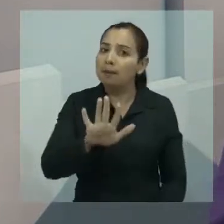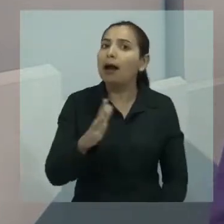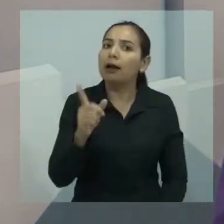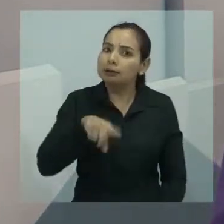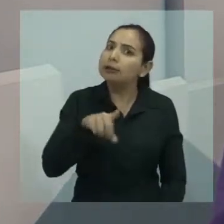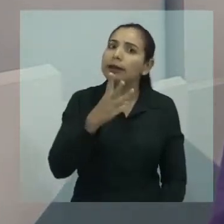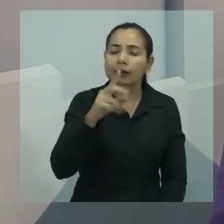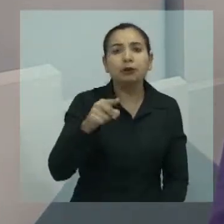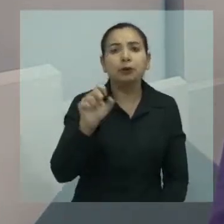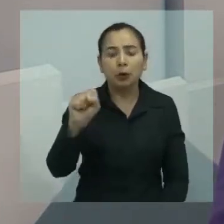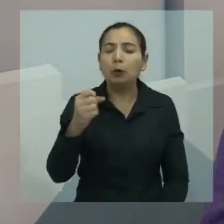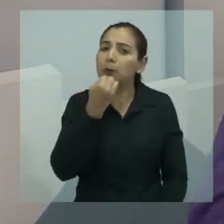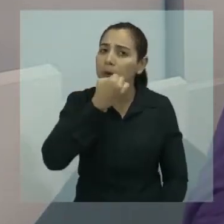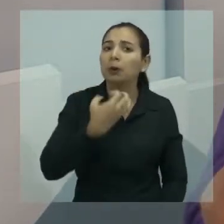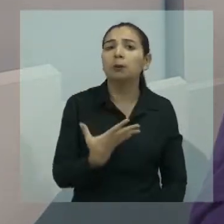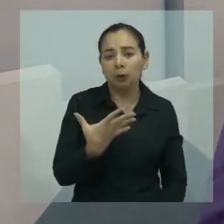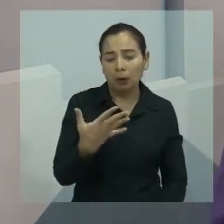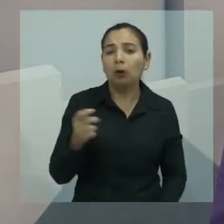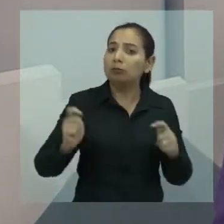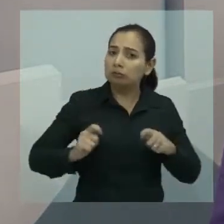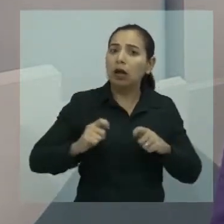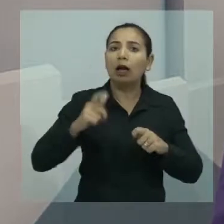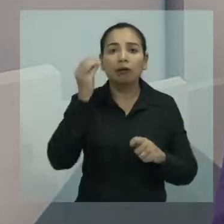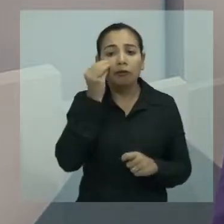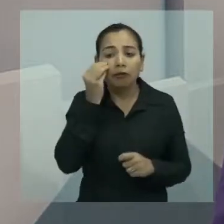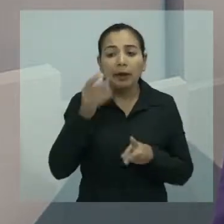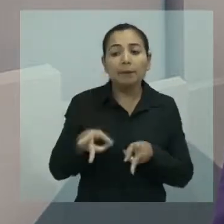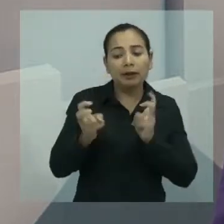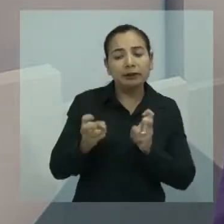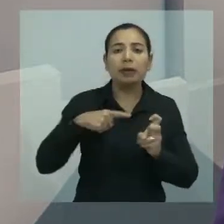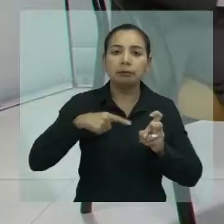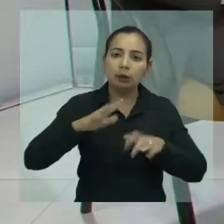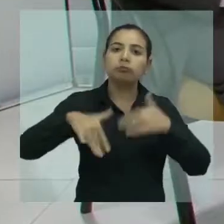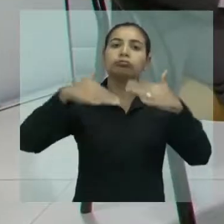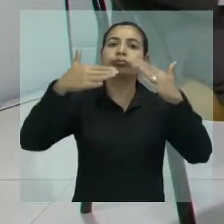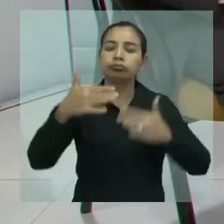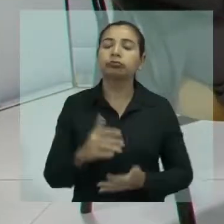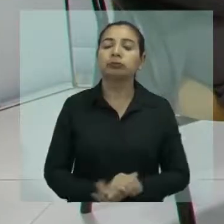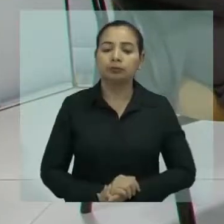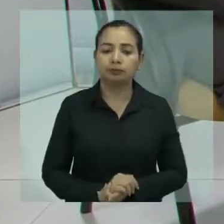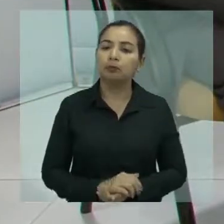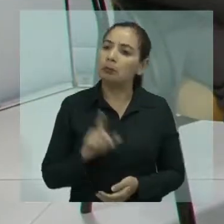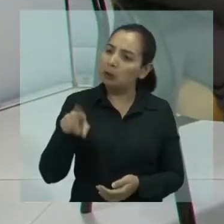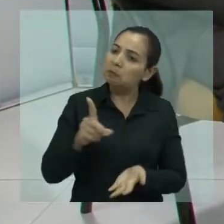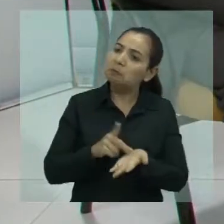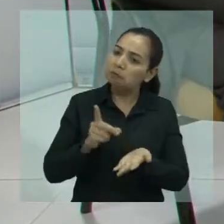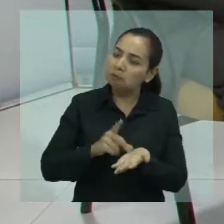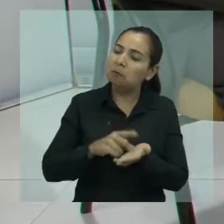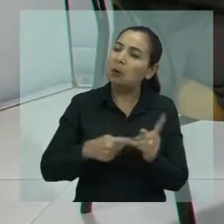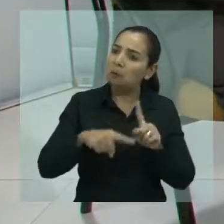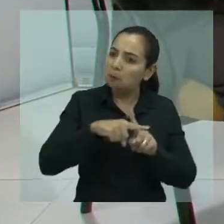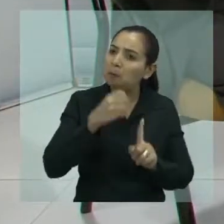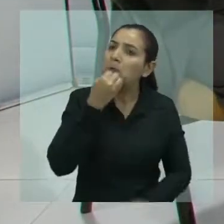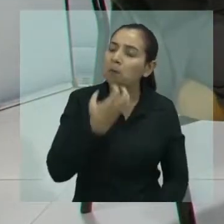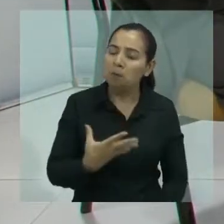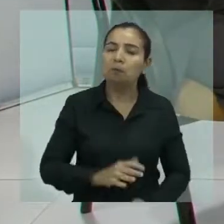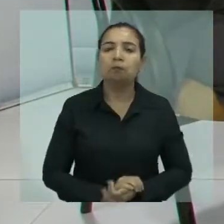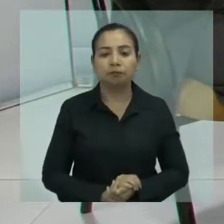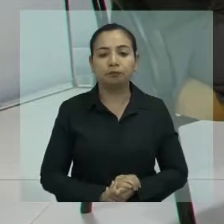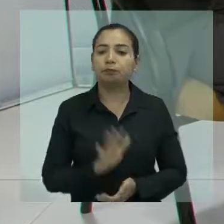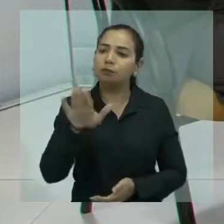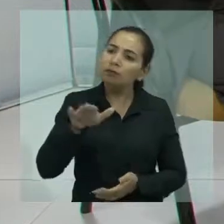considerada ideal, mas já demonstra que um crescimento de 0,4 em uma escala de 0 a 10 já é bastante expressiva, né, e que também foi